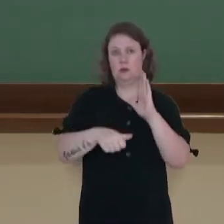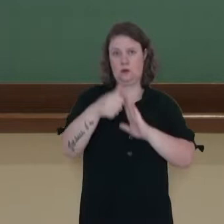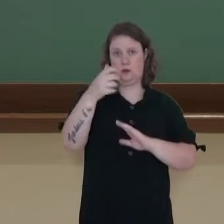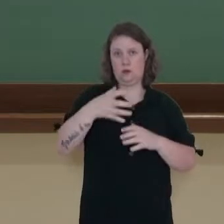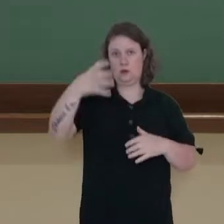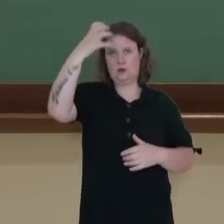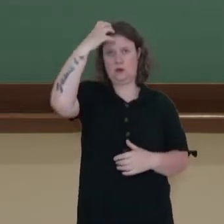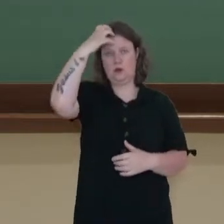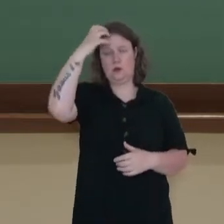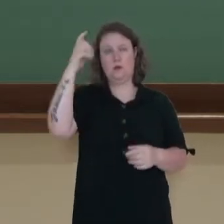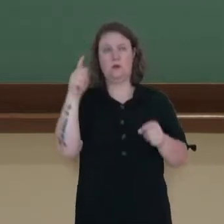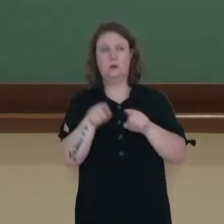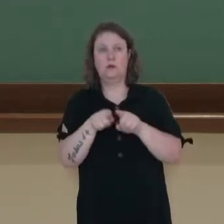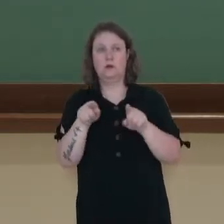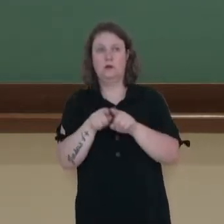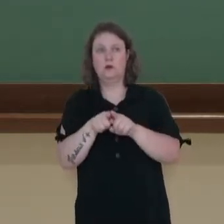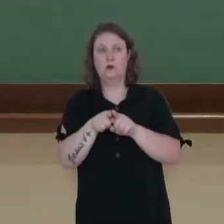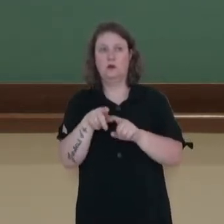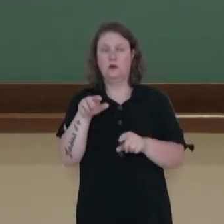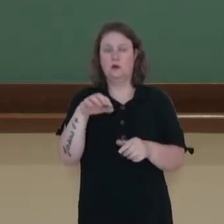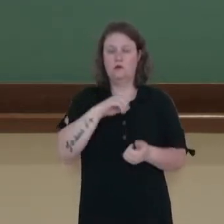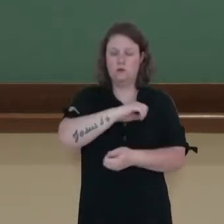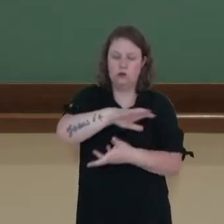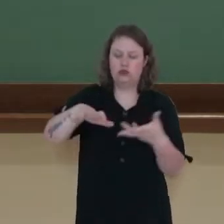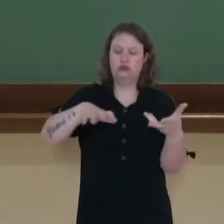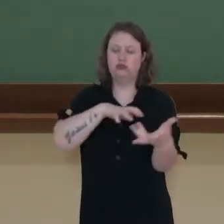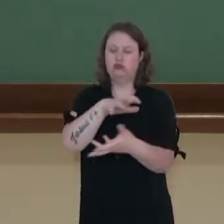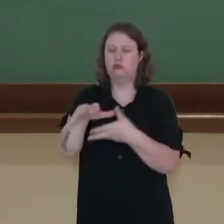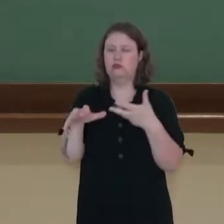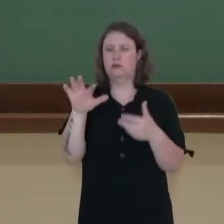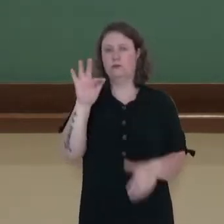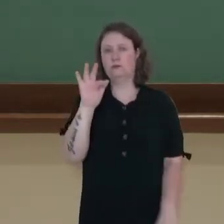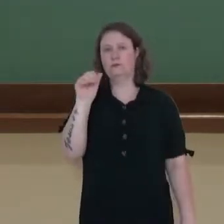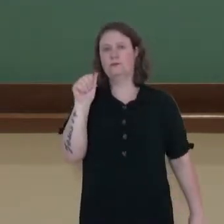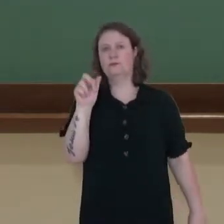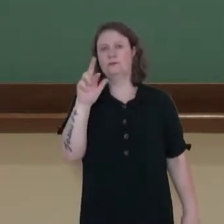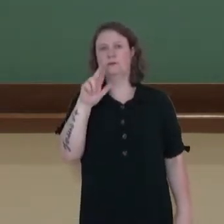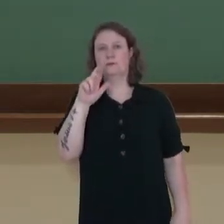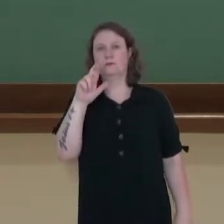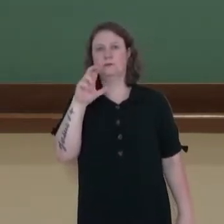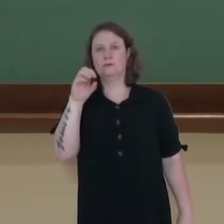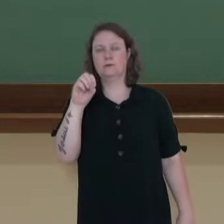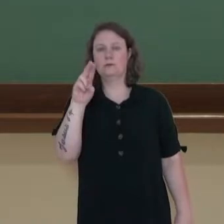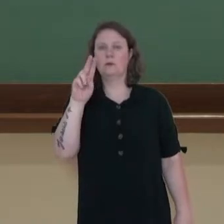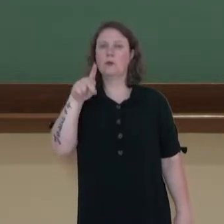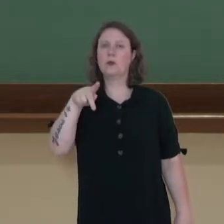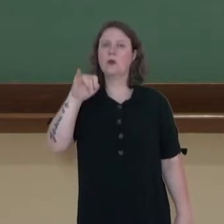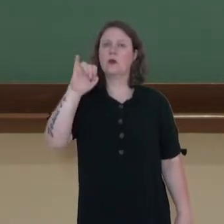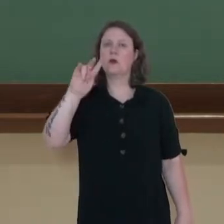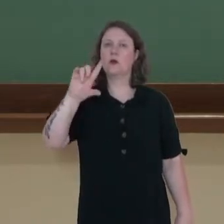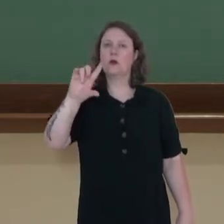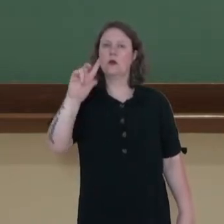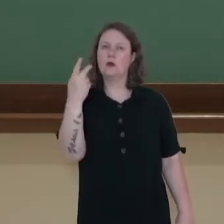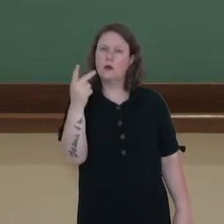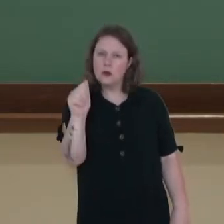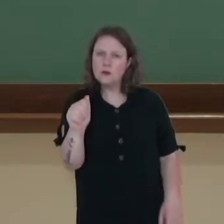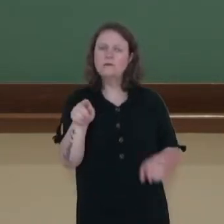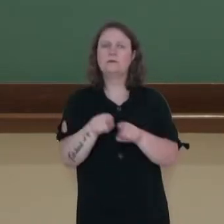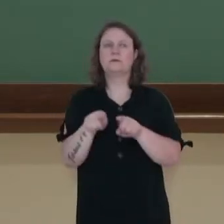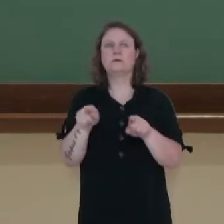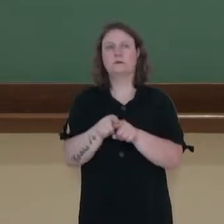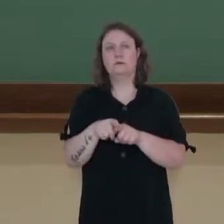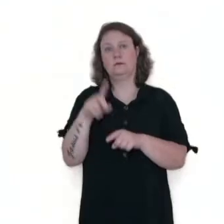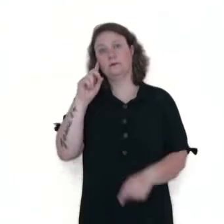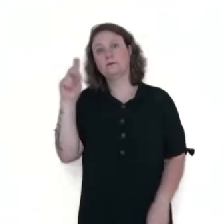a Revolução Farroupilha, que está aí inserida como uma revolta regencial. E ali, né, a